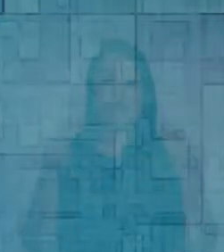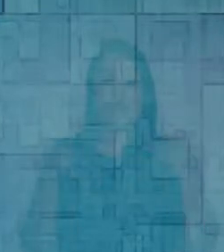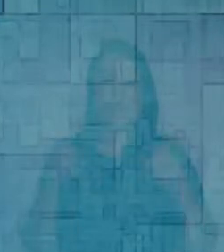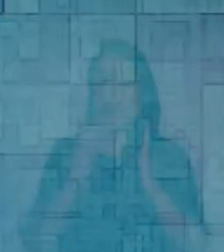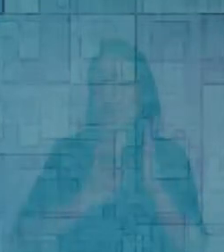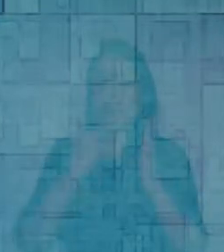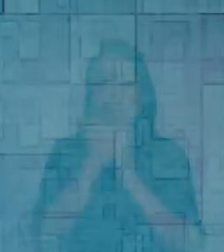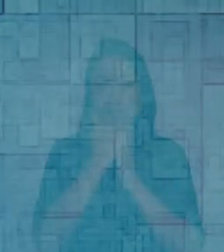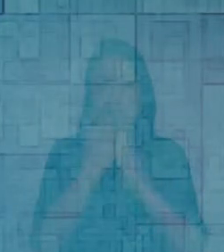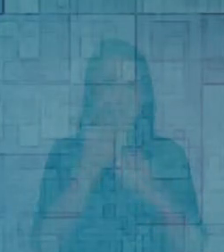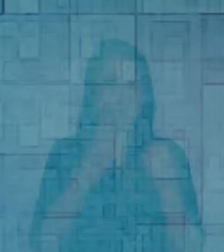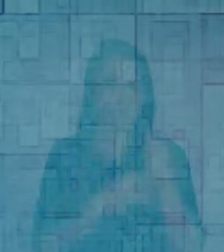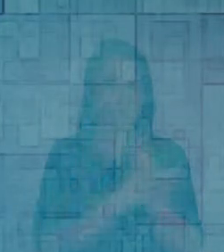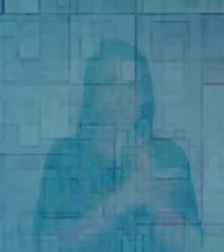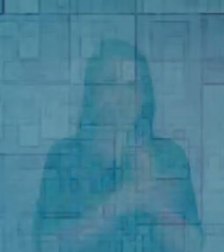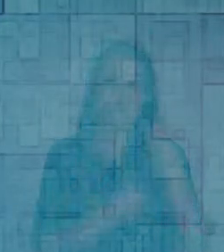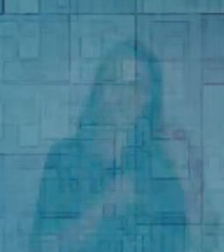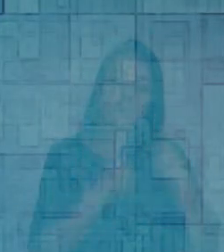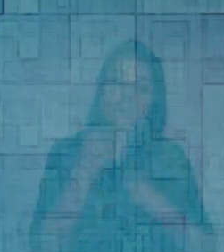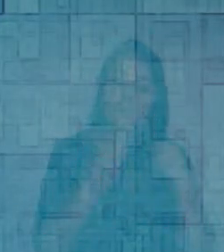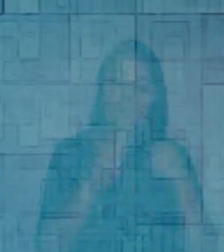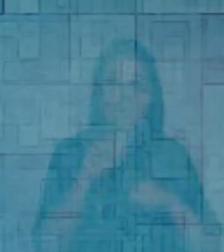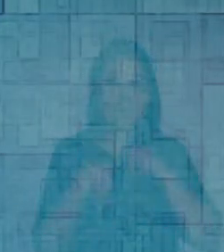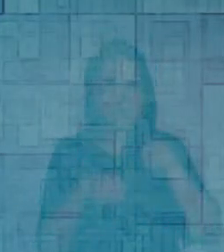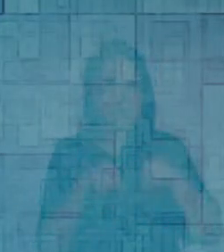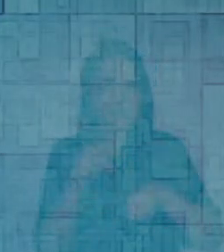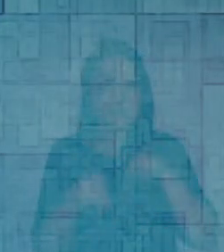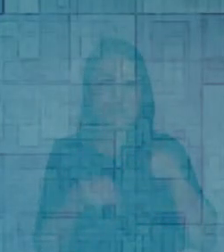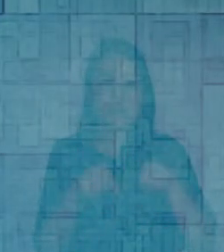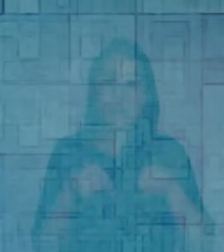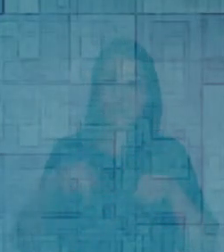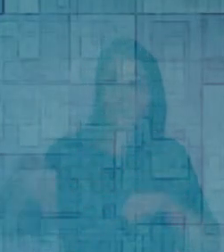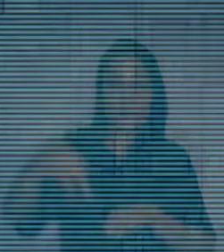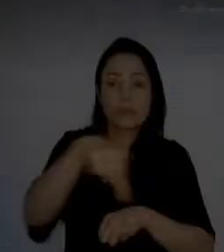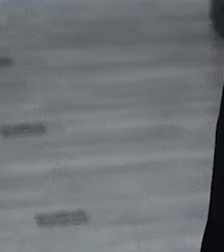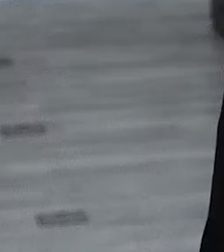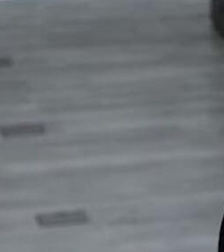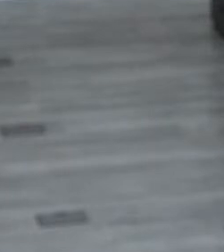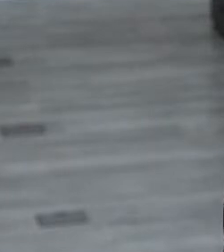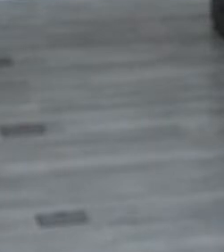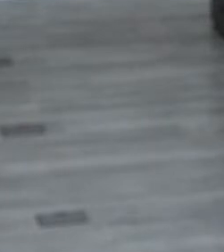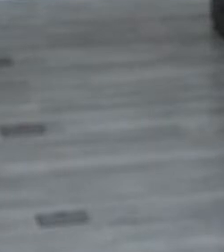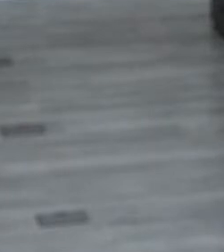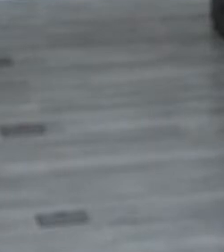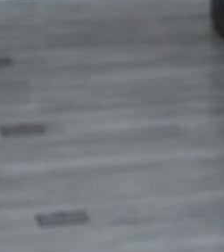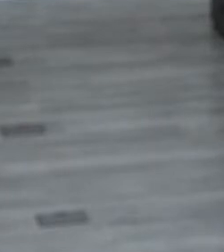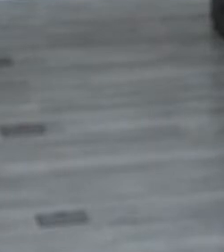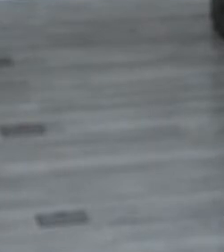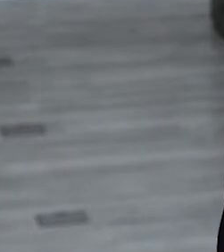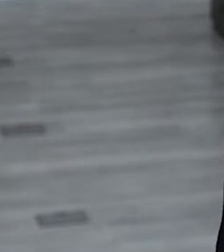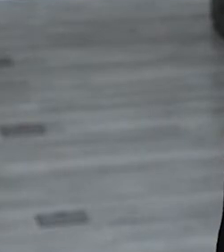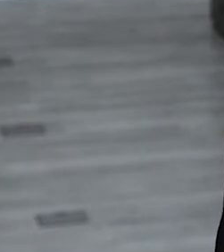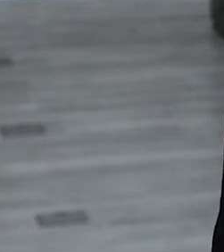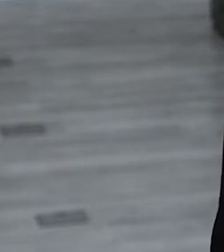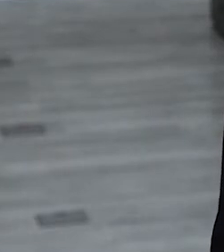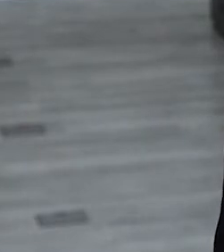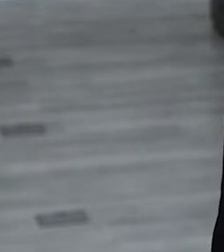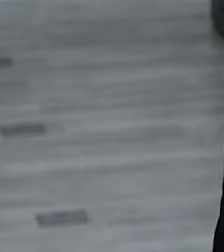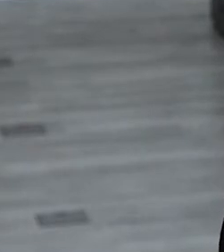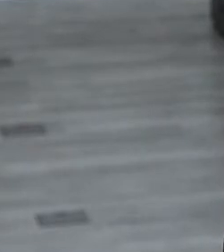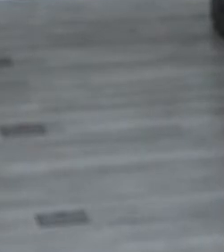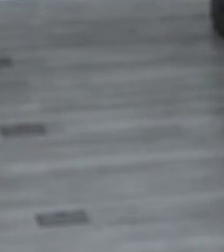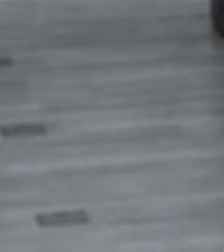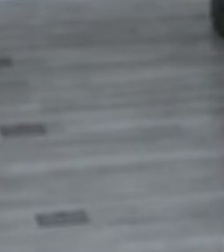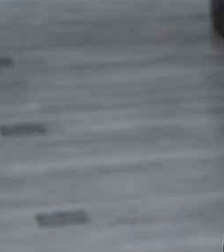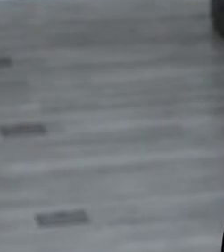20 requerimentos e 6 moções e encaminhadas 5 indicações. E para terminar a sessão, a vereadora Rosiello